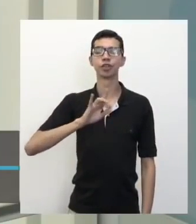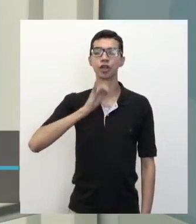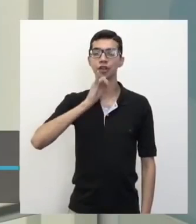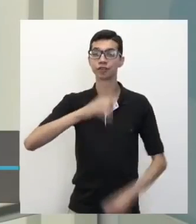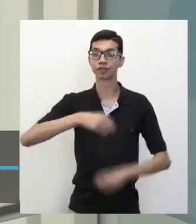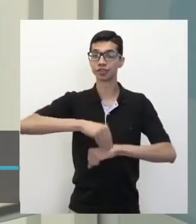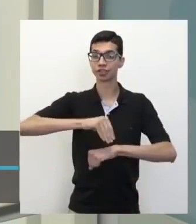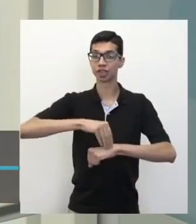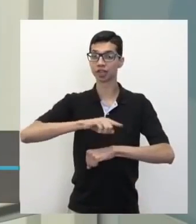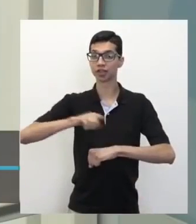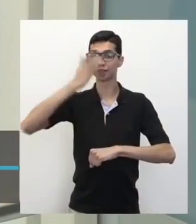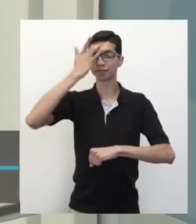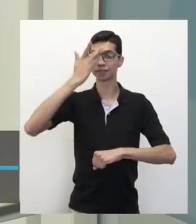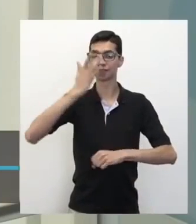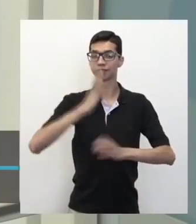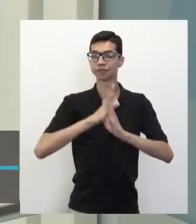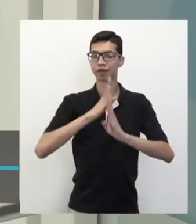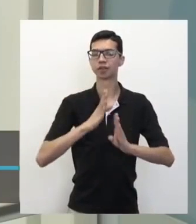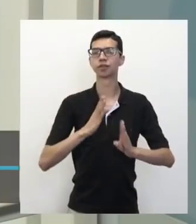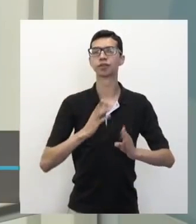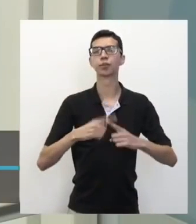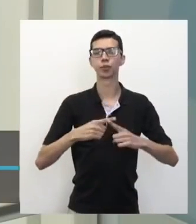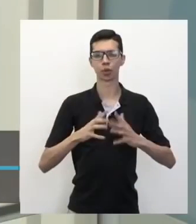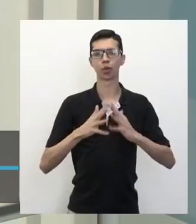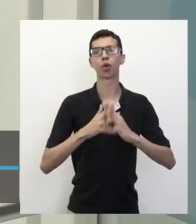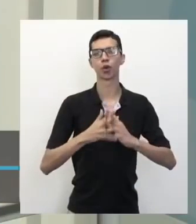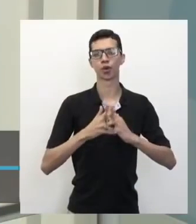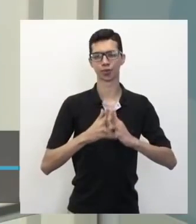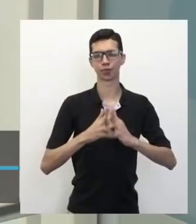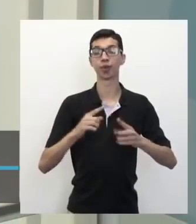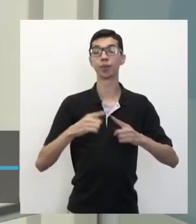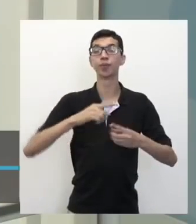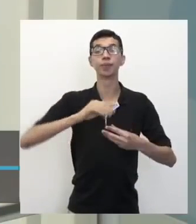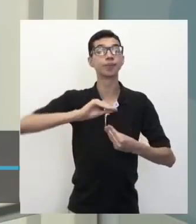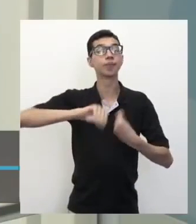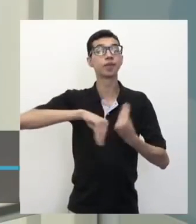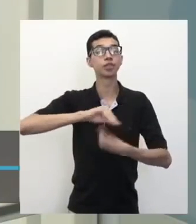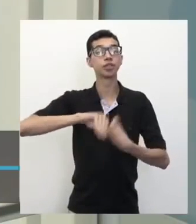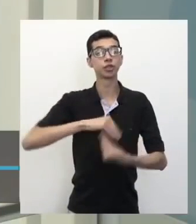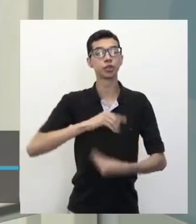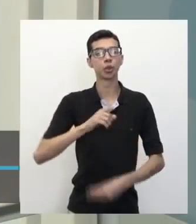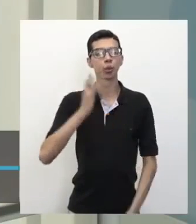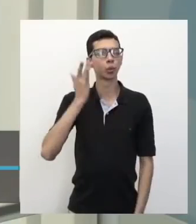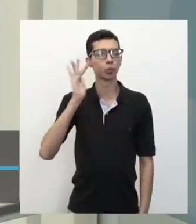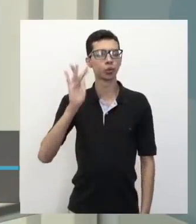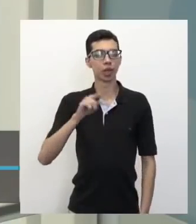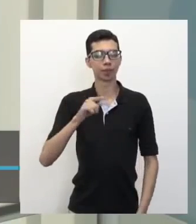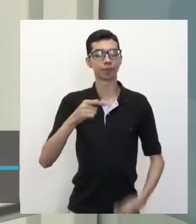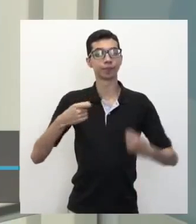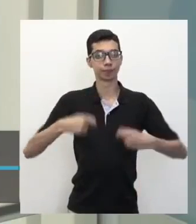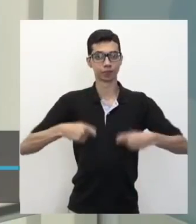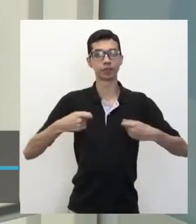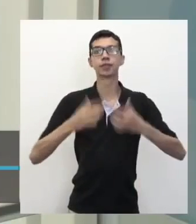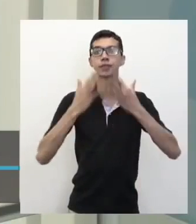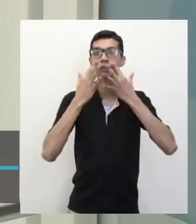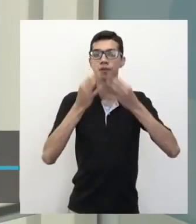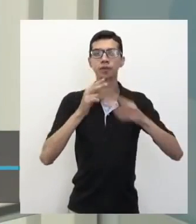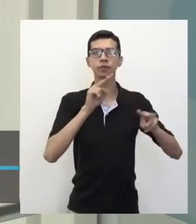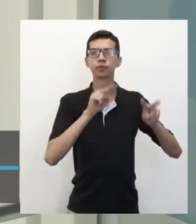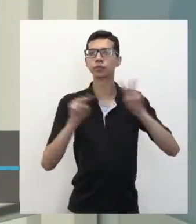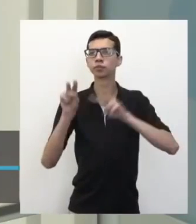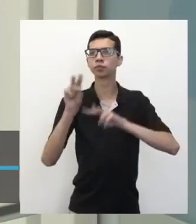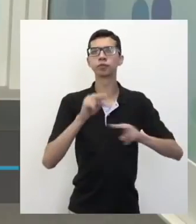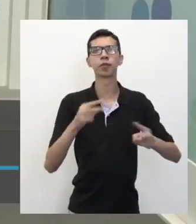gente encontrar, às vezes, o indireto livre, ele é complicado por isso, porque ele vem numa mistura. Então, você precisa prestar atenção para saber, certo? Olha,